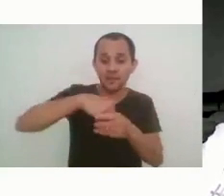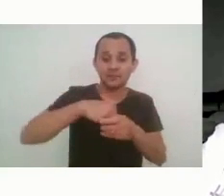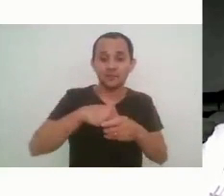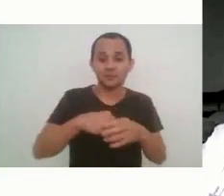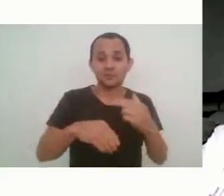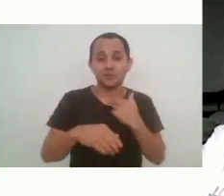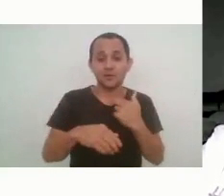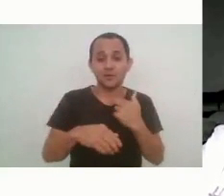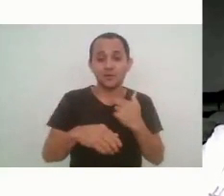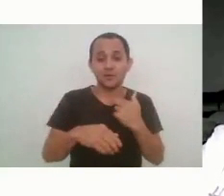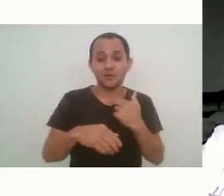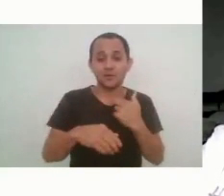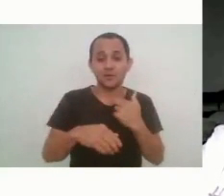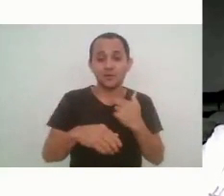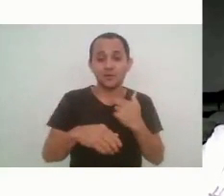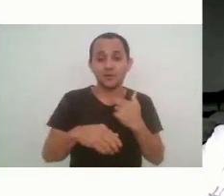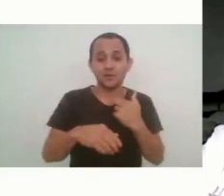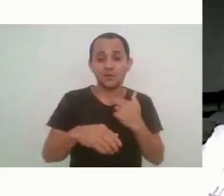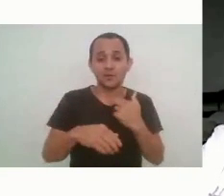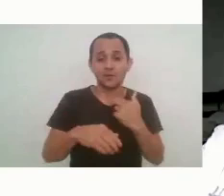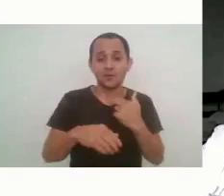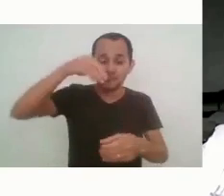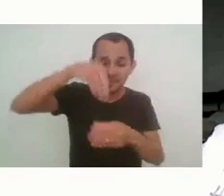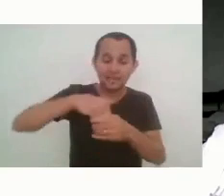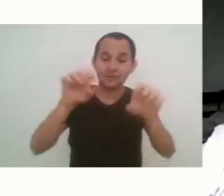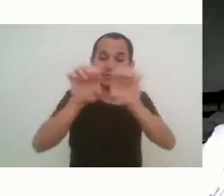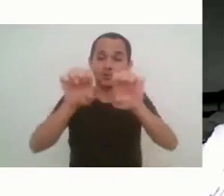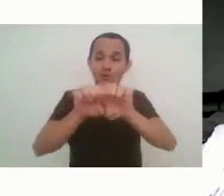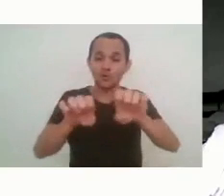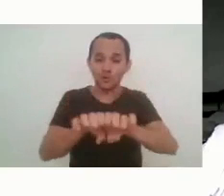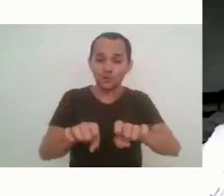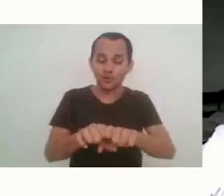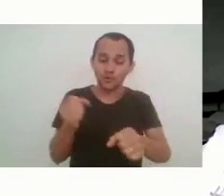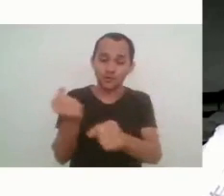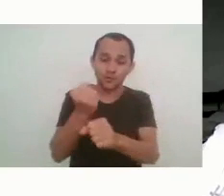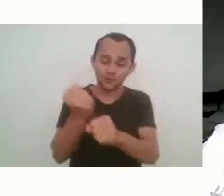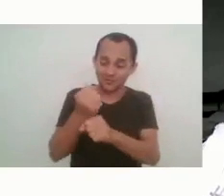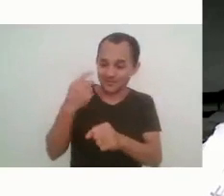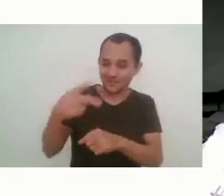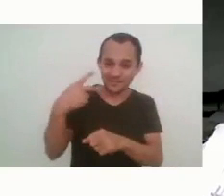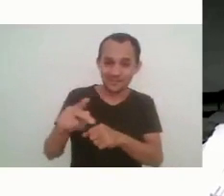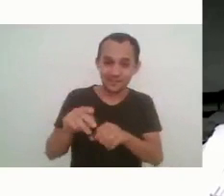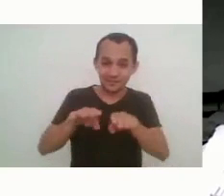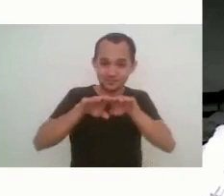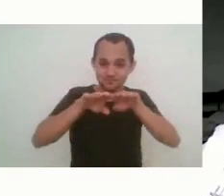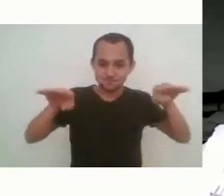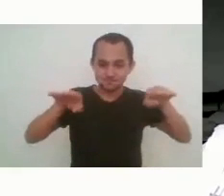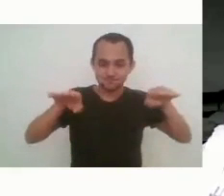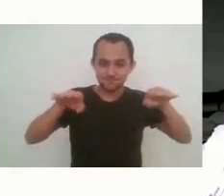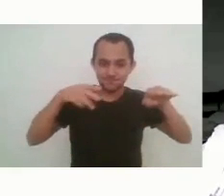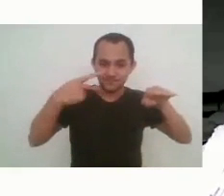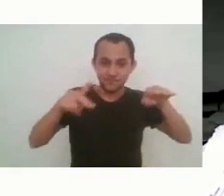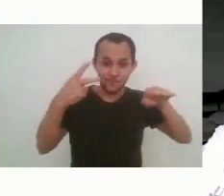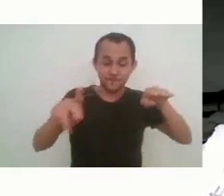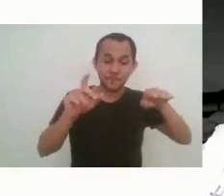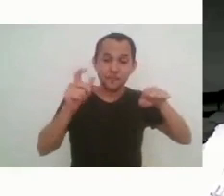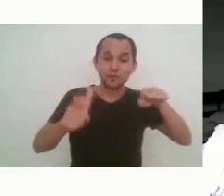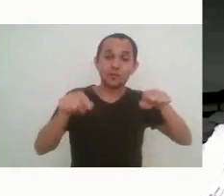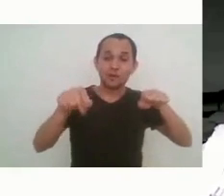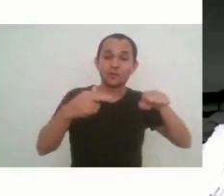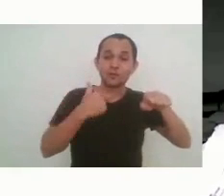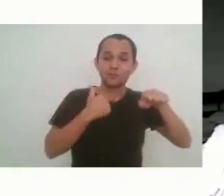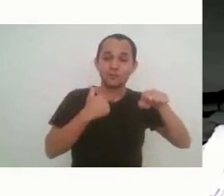do partido arquitetônico do prédio, o modo que ele foi construído, a laje piso daquele prédio não pode ser